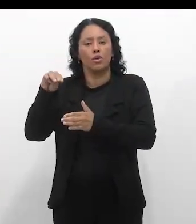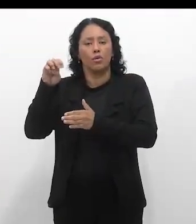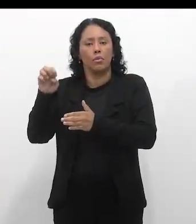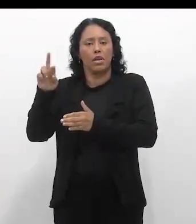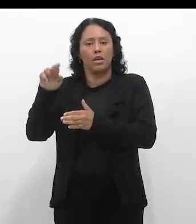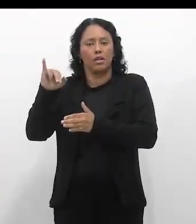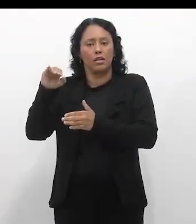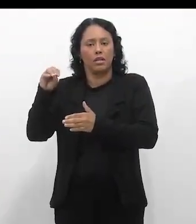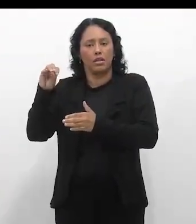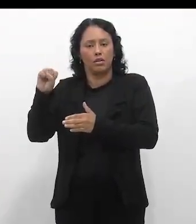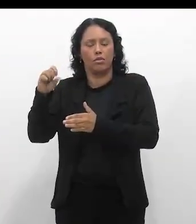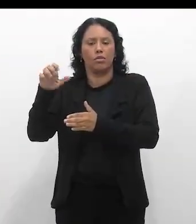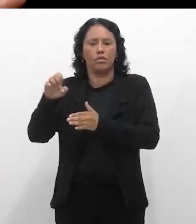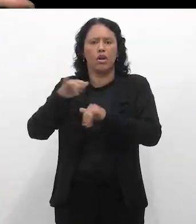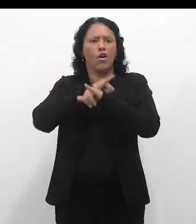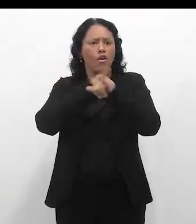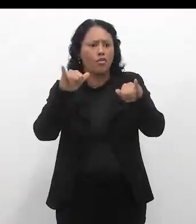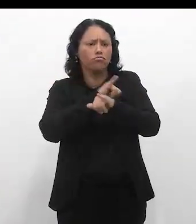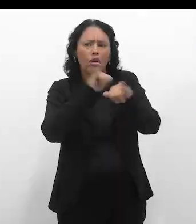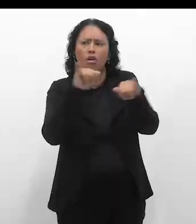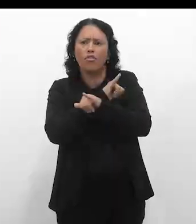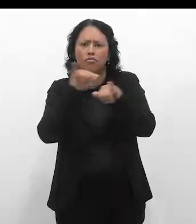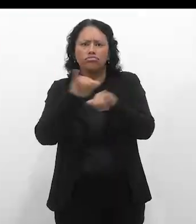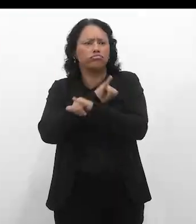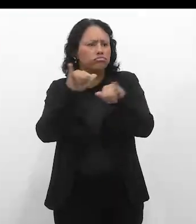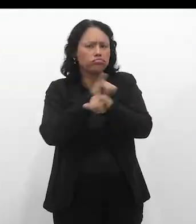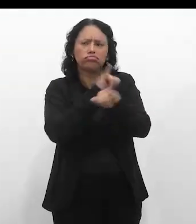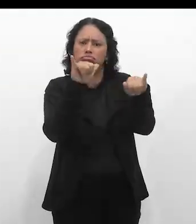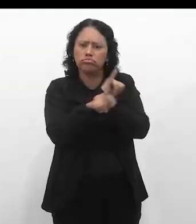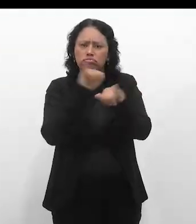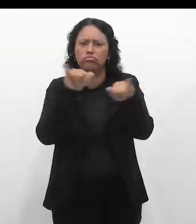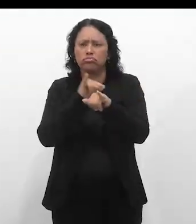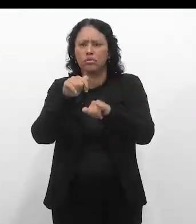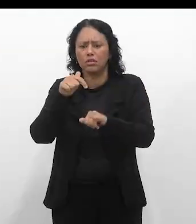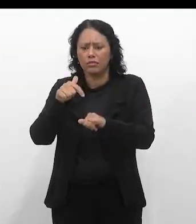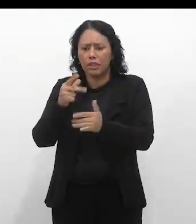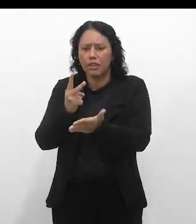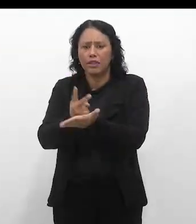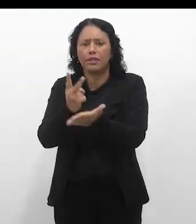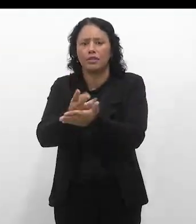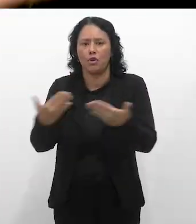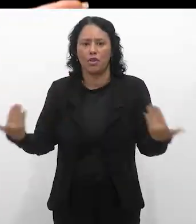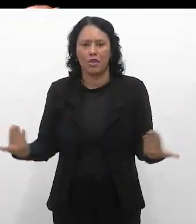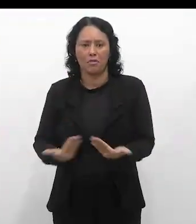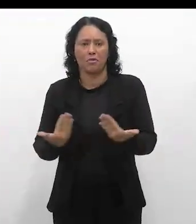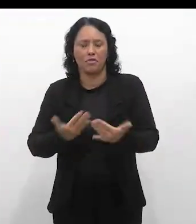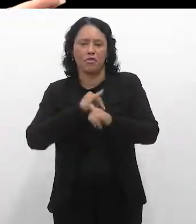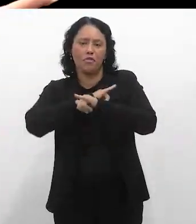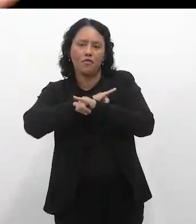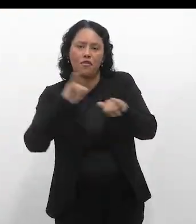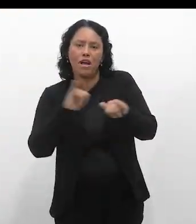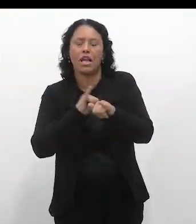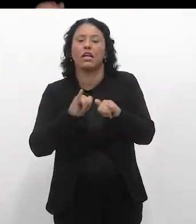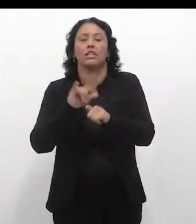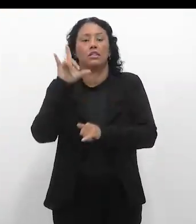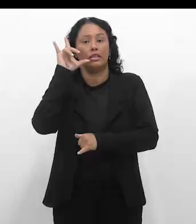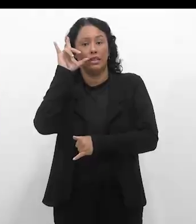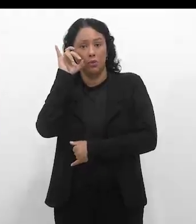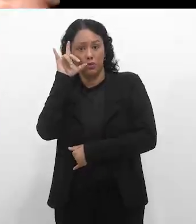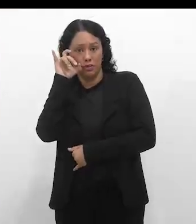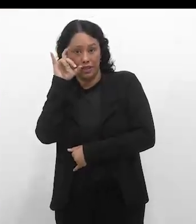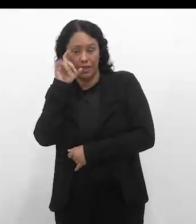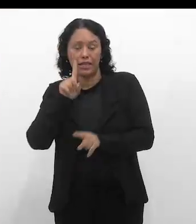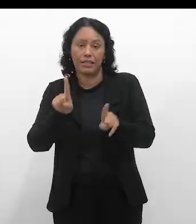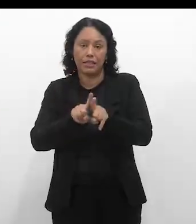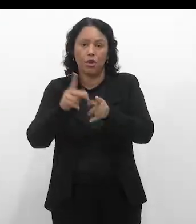endometriose. E aí foi assim que eu comecei a falar, e estou até hoje, né, falando, tenho